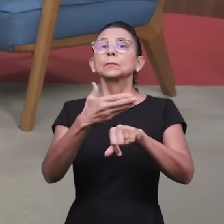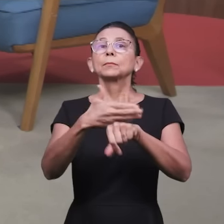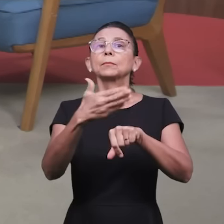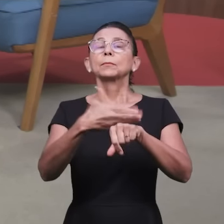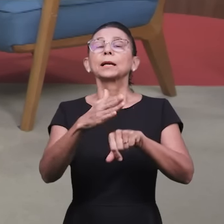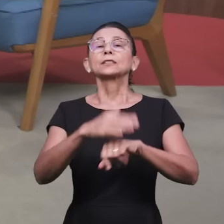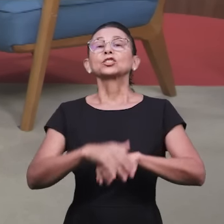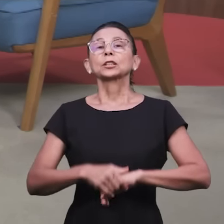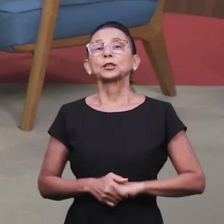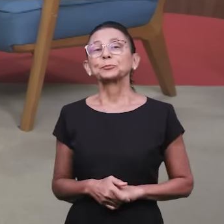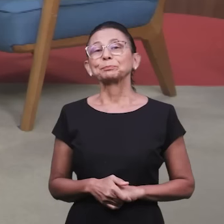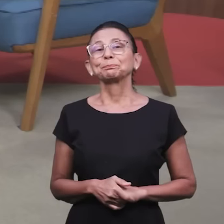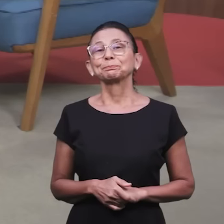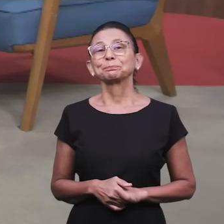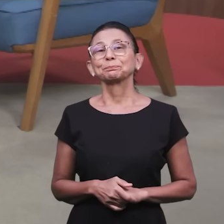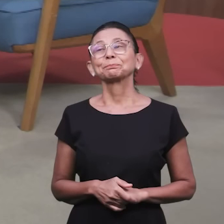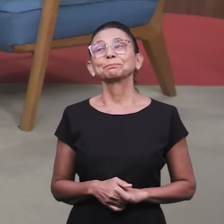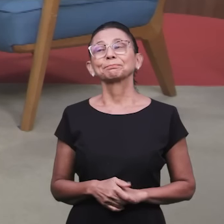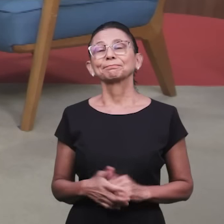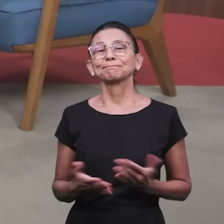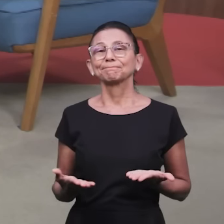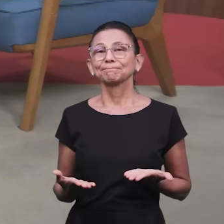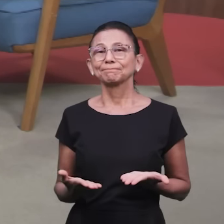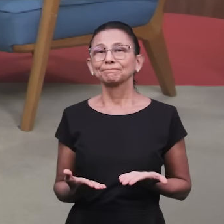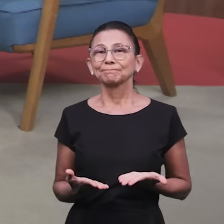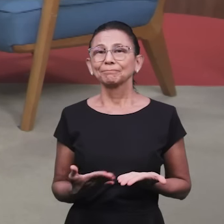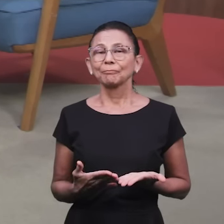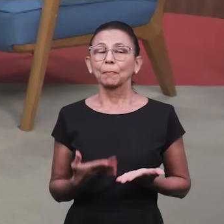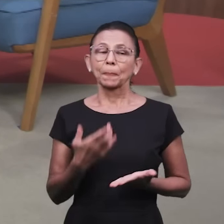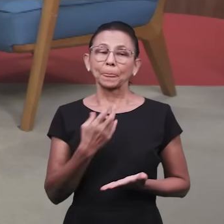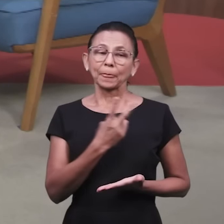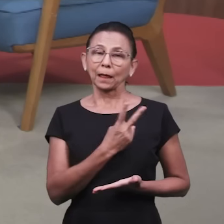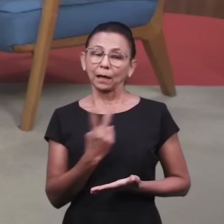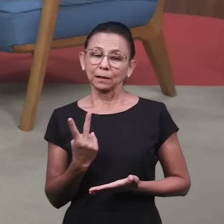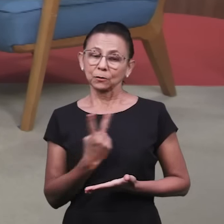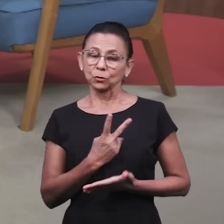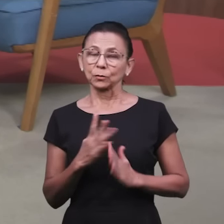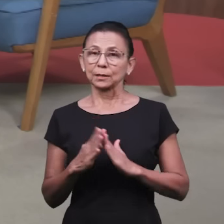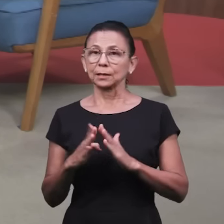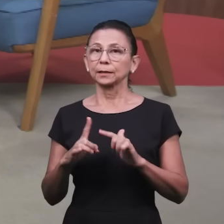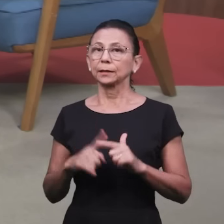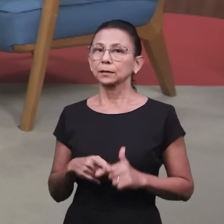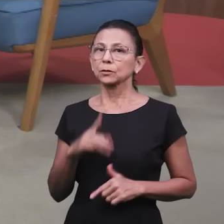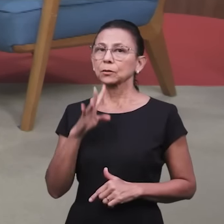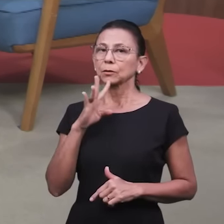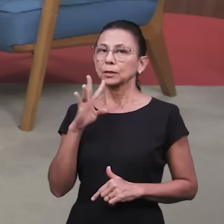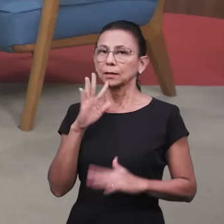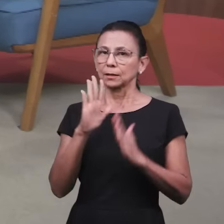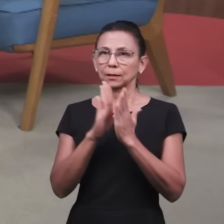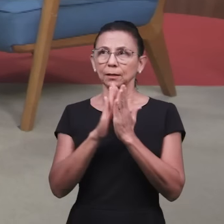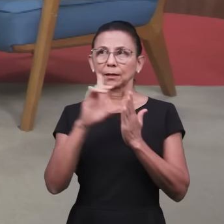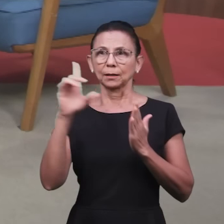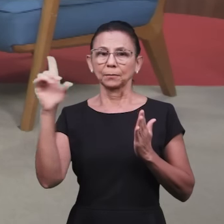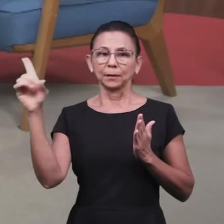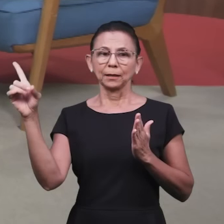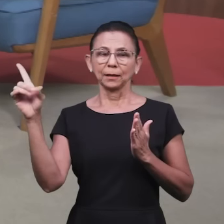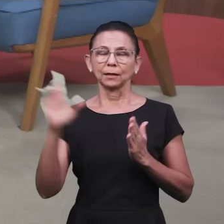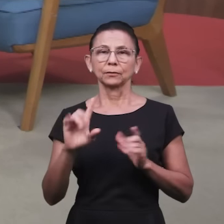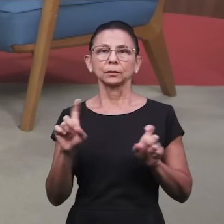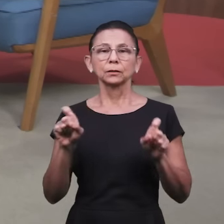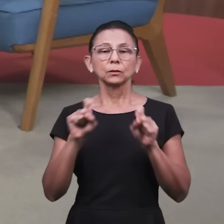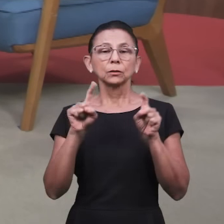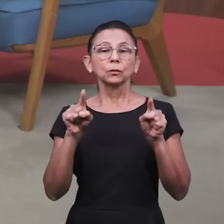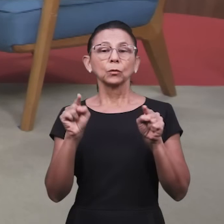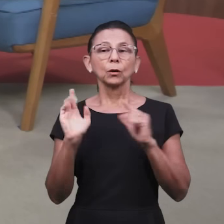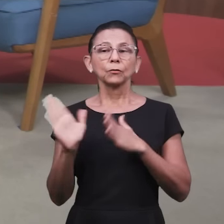duas igrejas ouvem a palavra. A fiel e a infiel. Qual